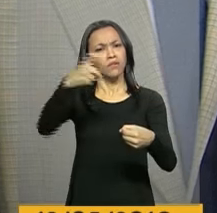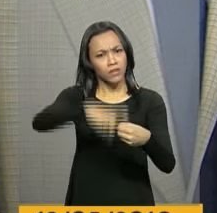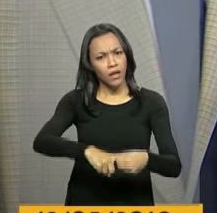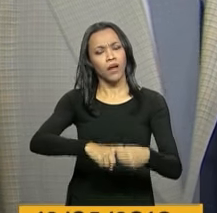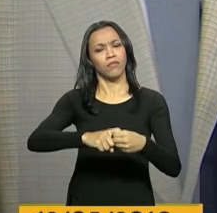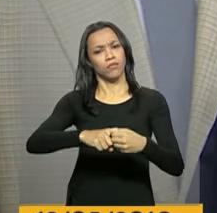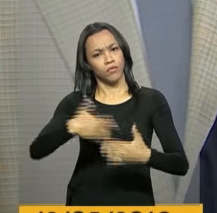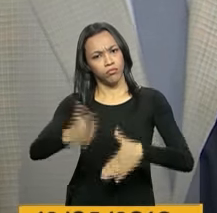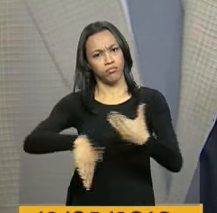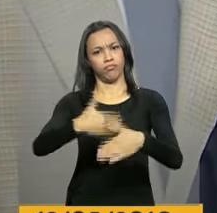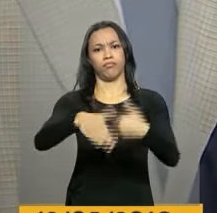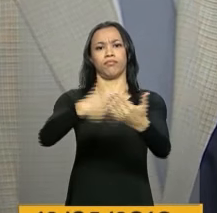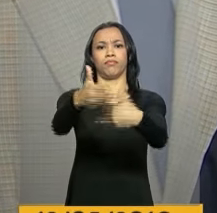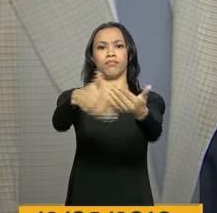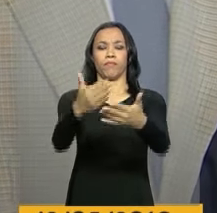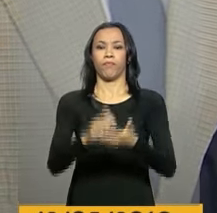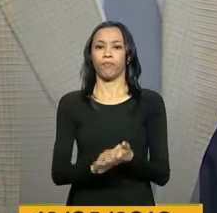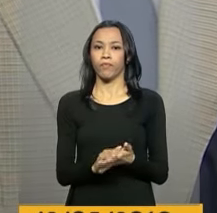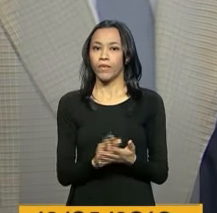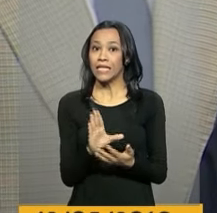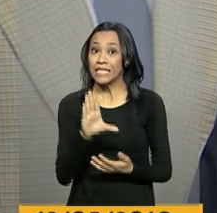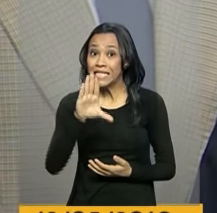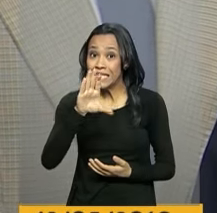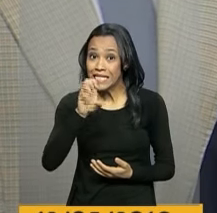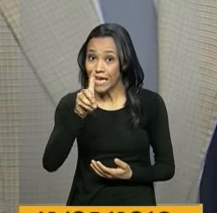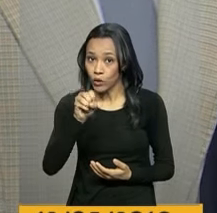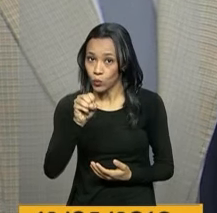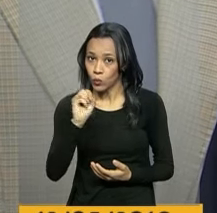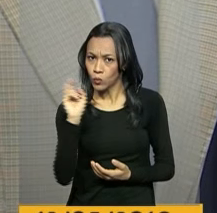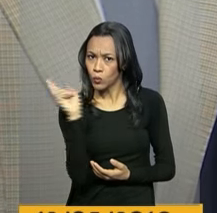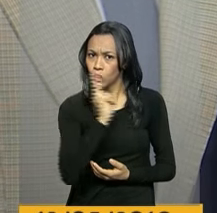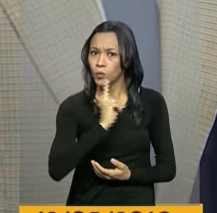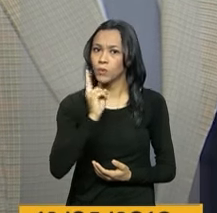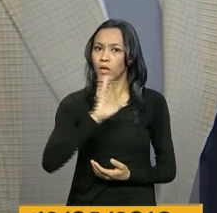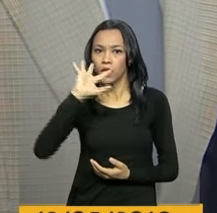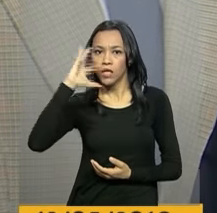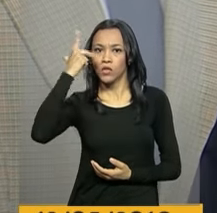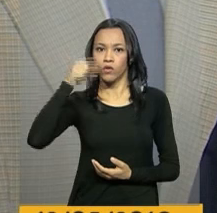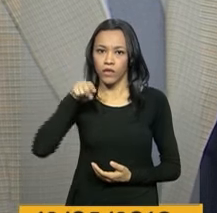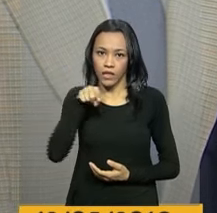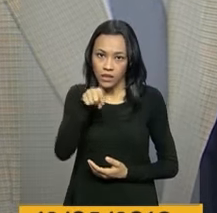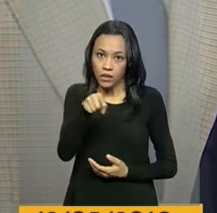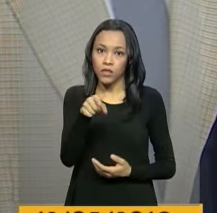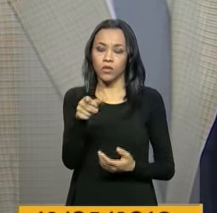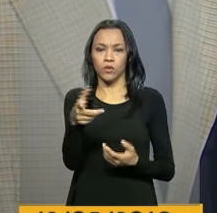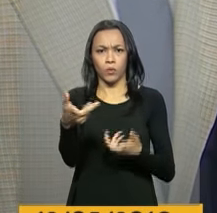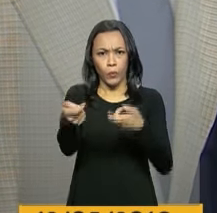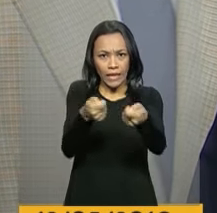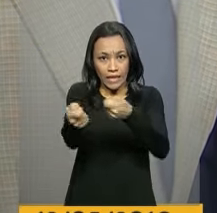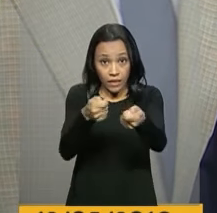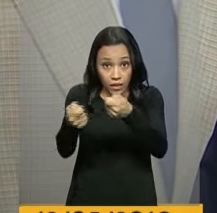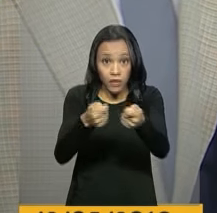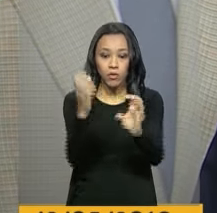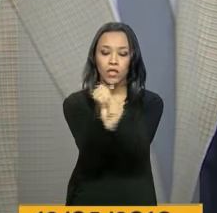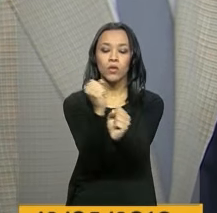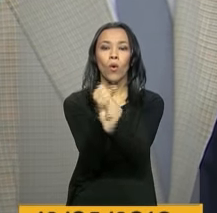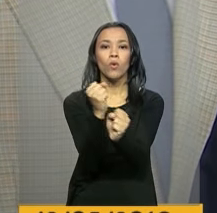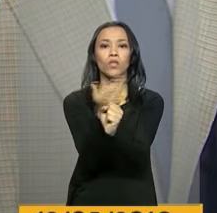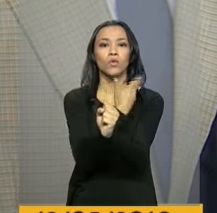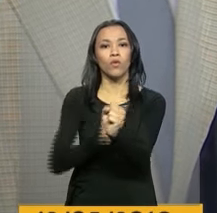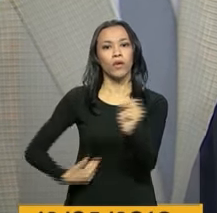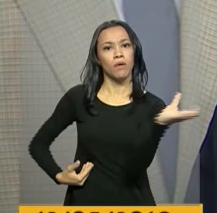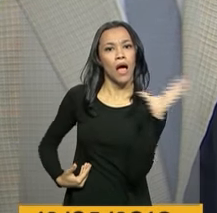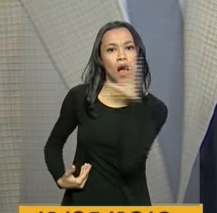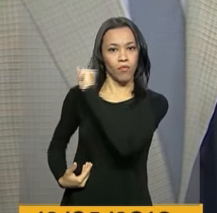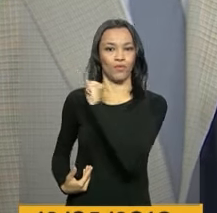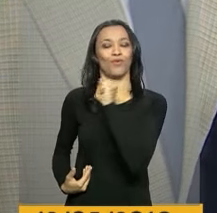tempo. Quanto mais cedo formos capazes de reequilibrar as contas públicas, mais rápido